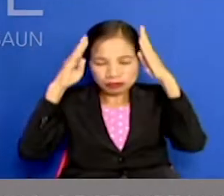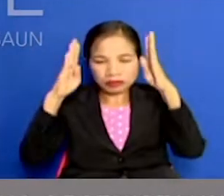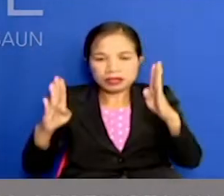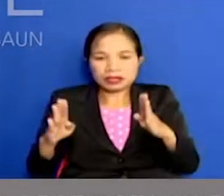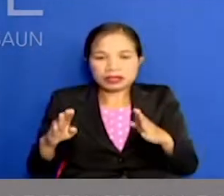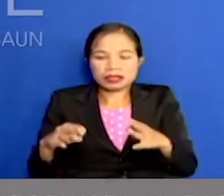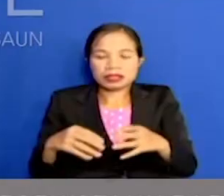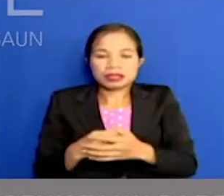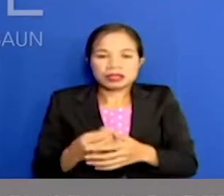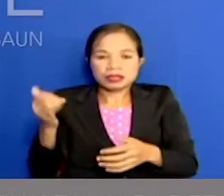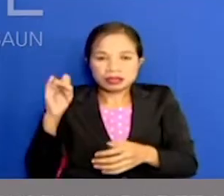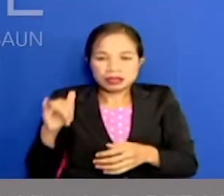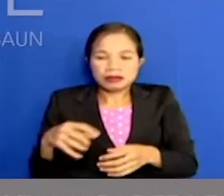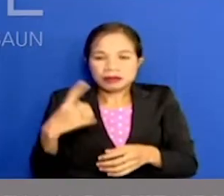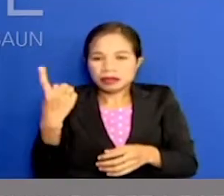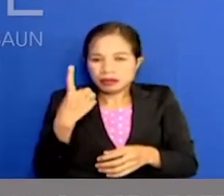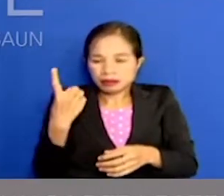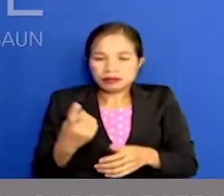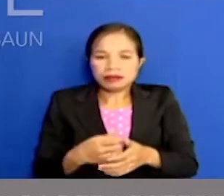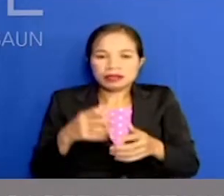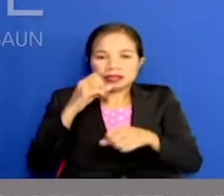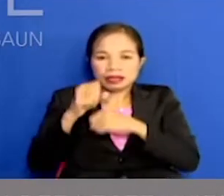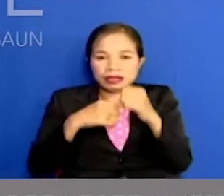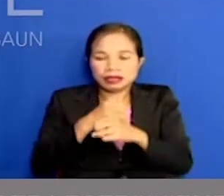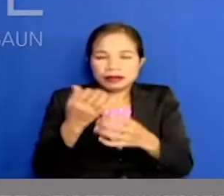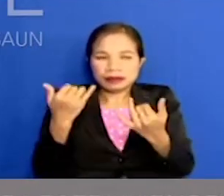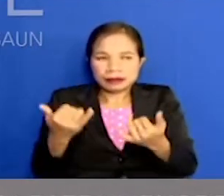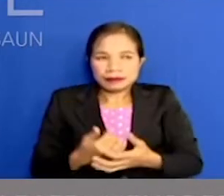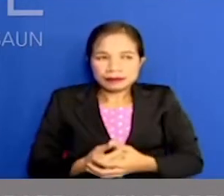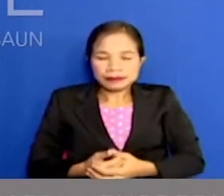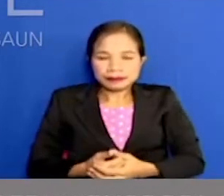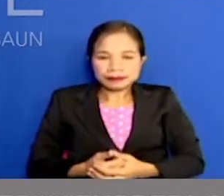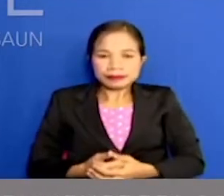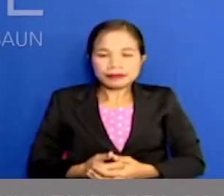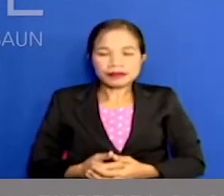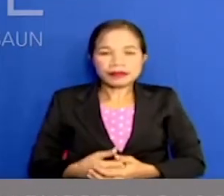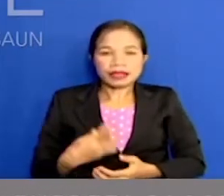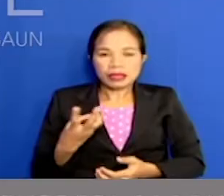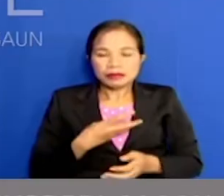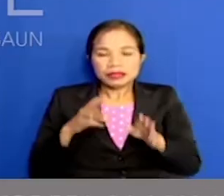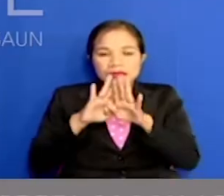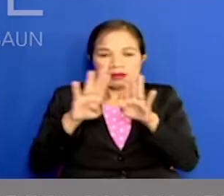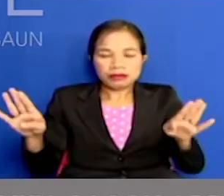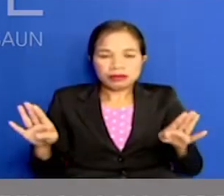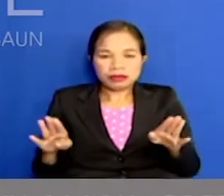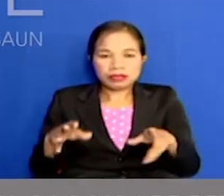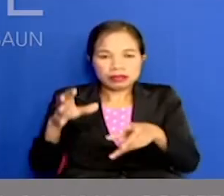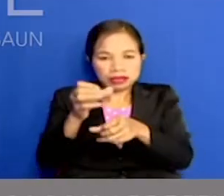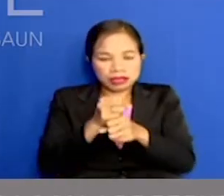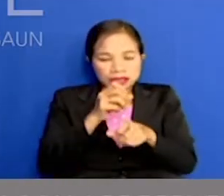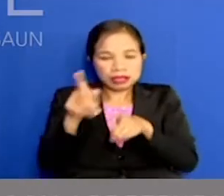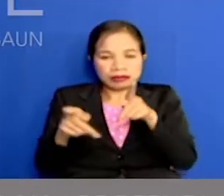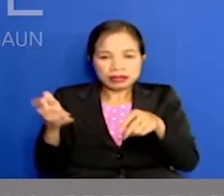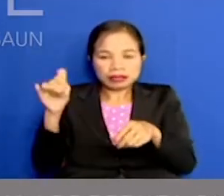no voluntário uba permanente e hatinang ne. Se voluntário ne, amse loke vaga vasira, 2000